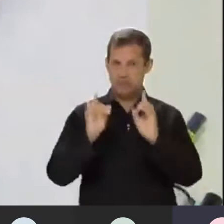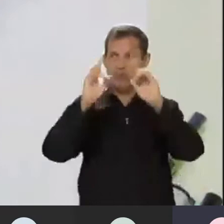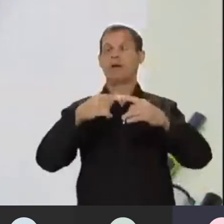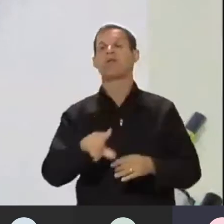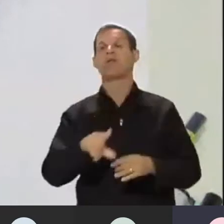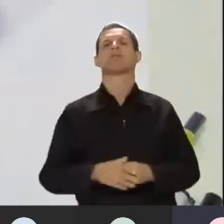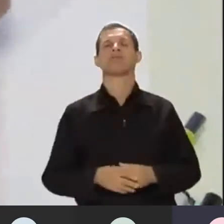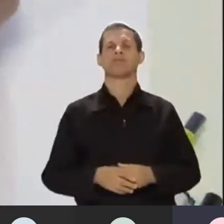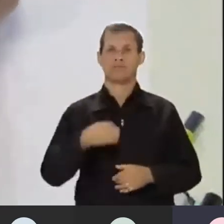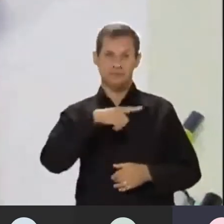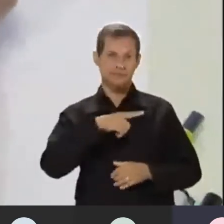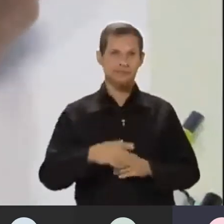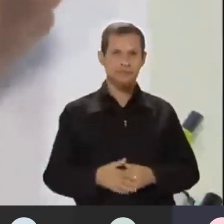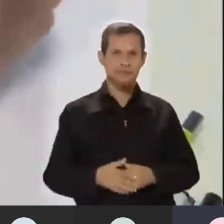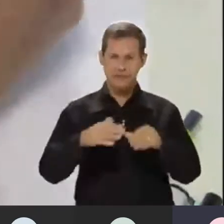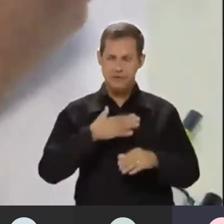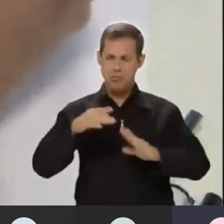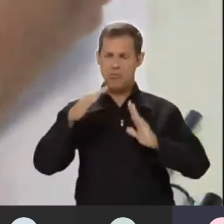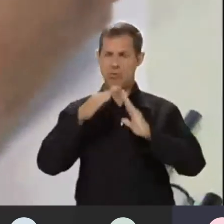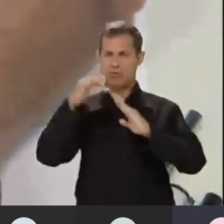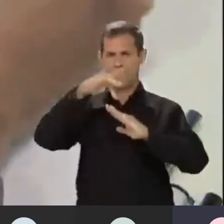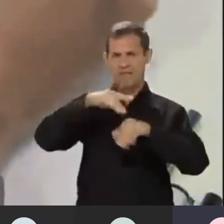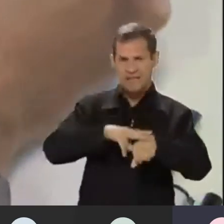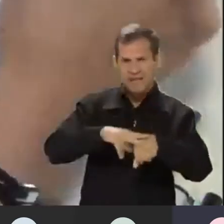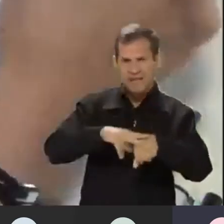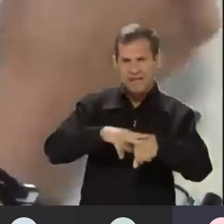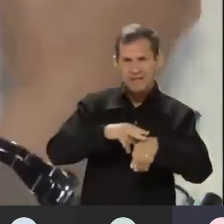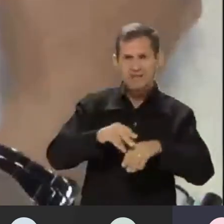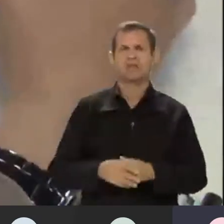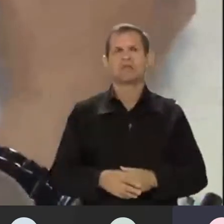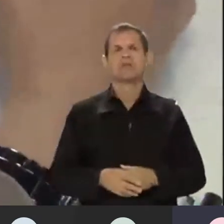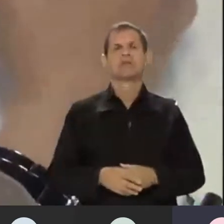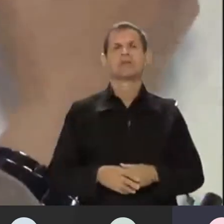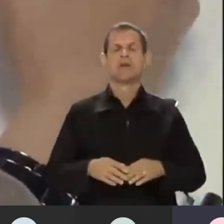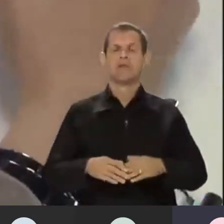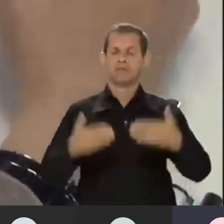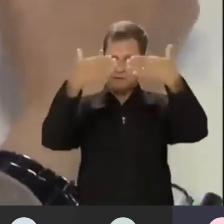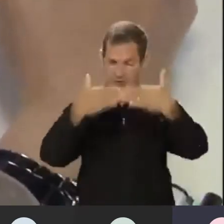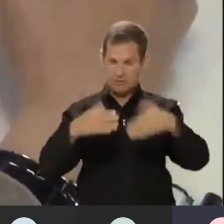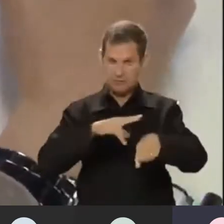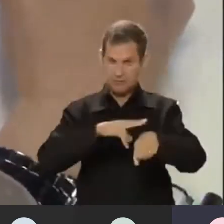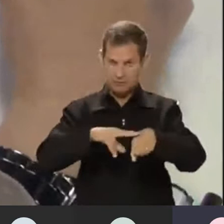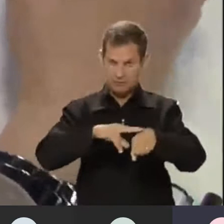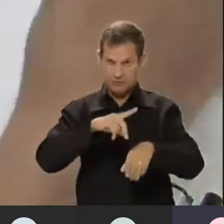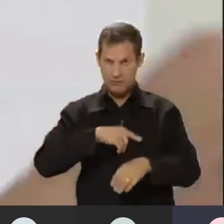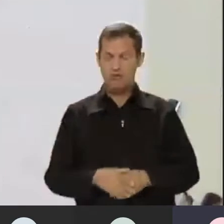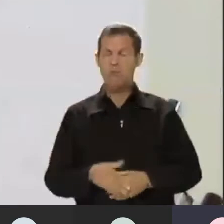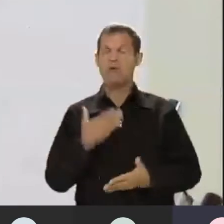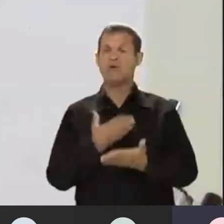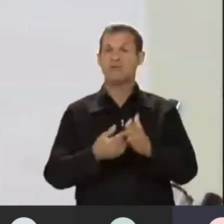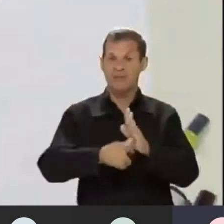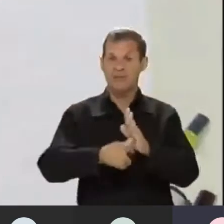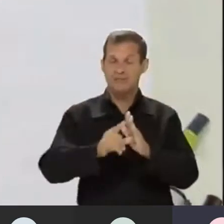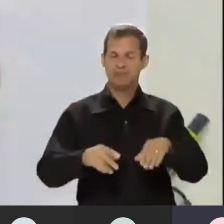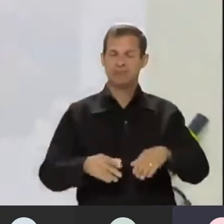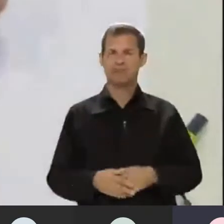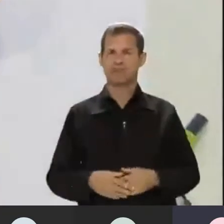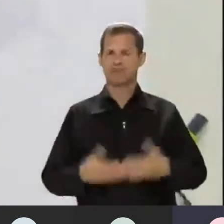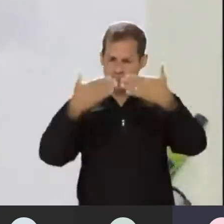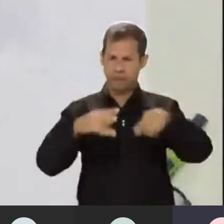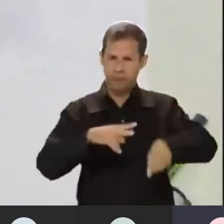Aqui, novamente, eu tenho esse meu telhado verde, a parede verde, que a gente tinha discutido, né, do outro